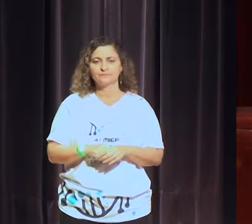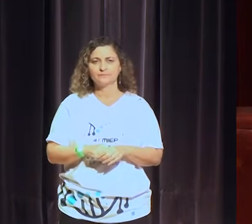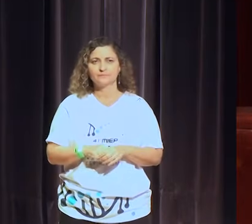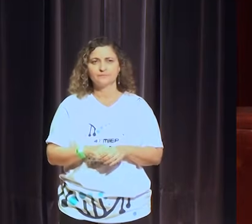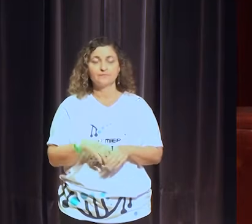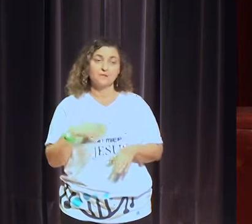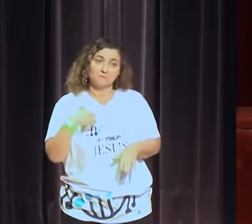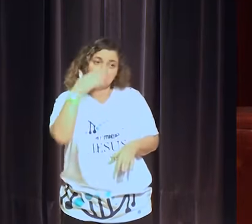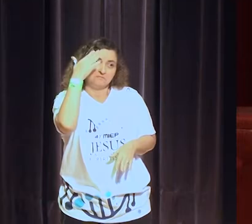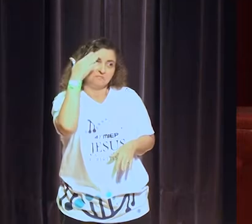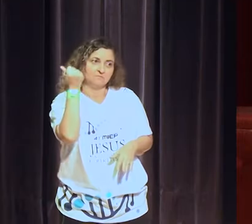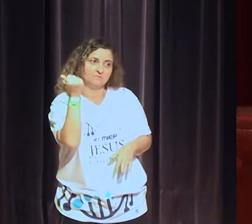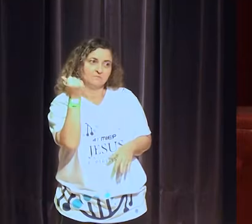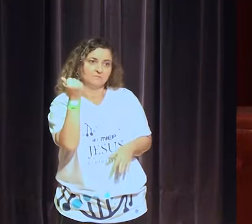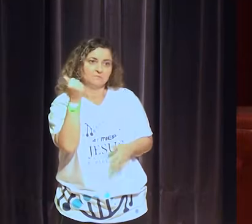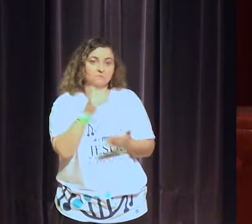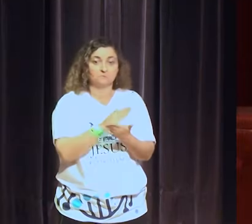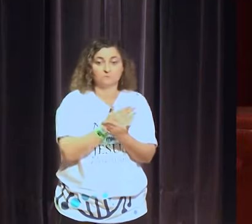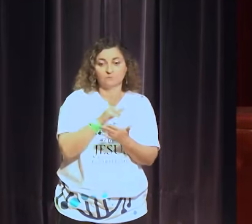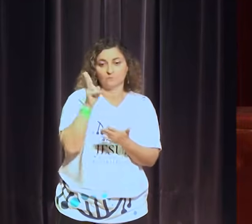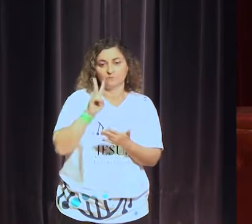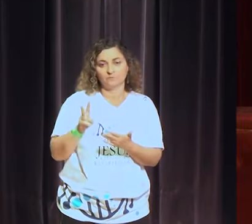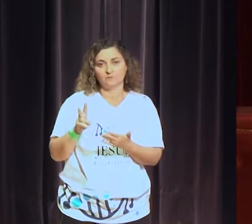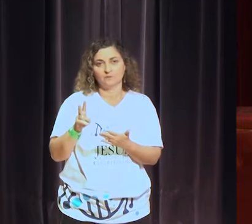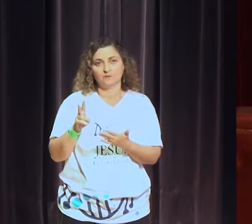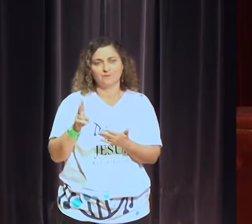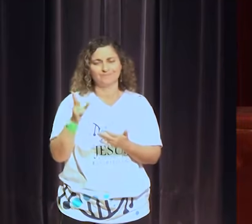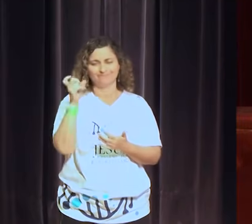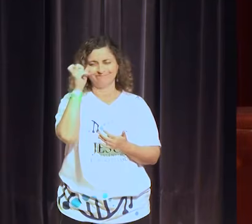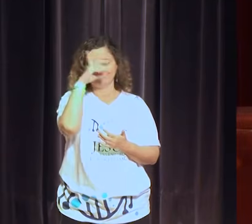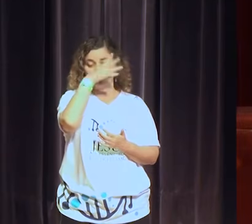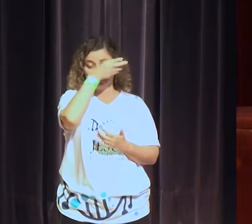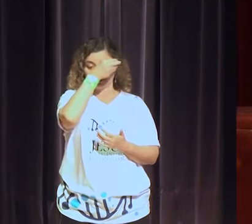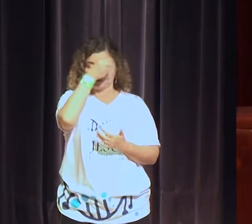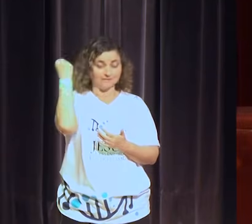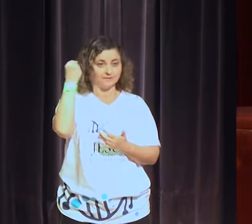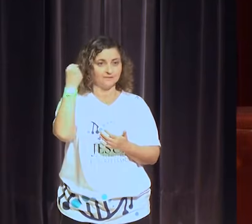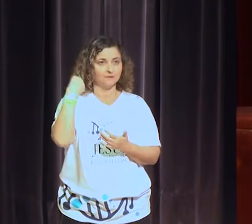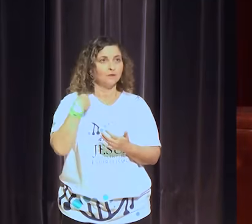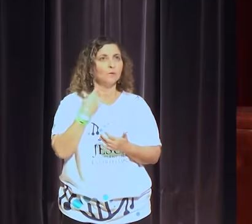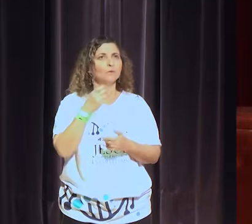Eu sei que às vezes a gente tem dificuldade de esquecer o estado que a gente nasceu.